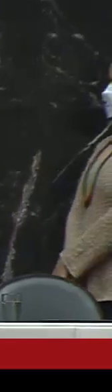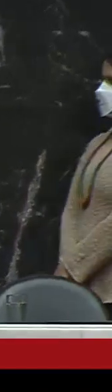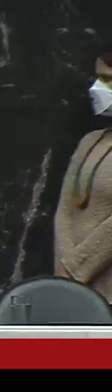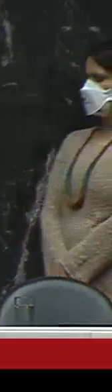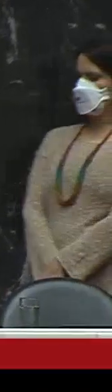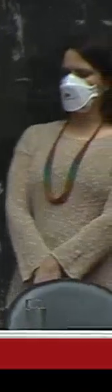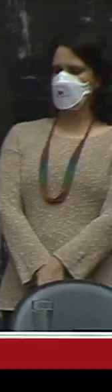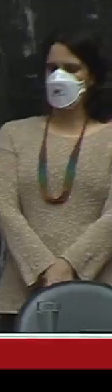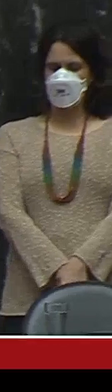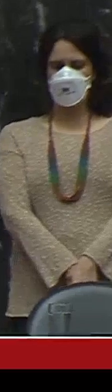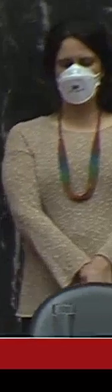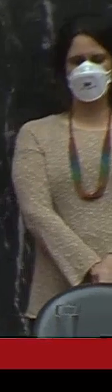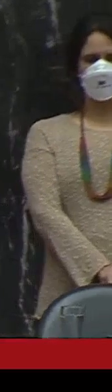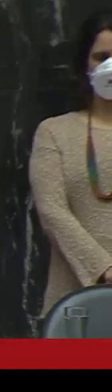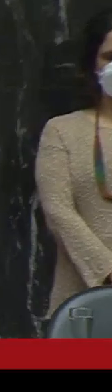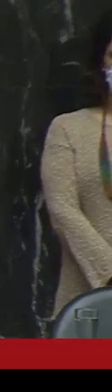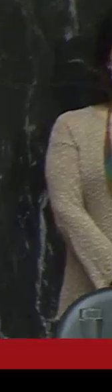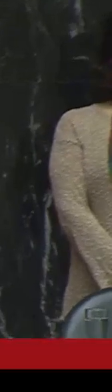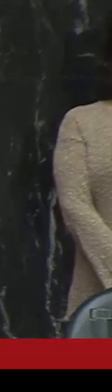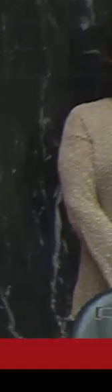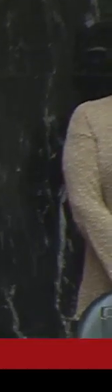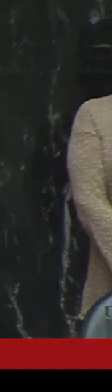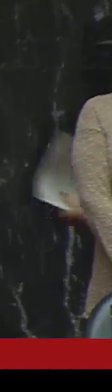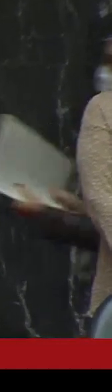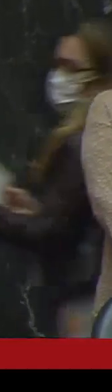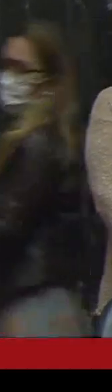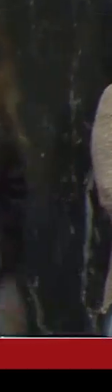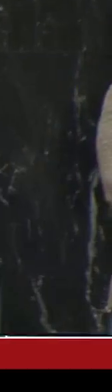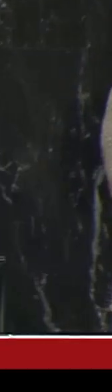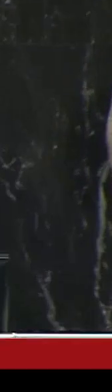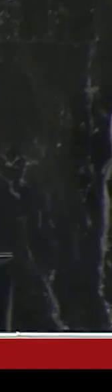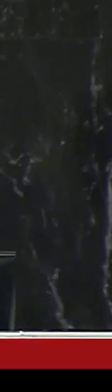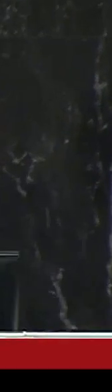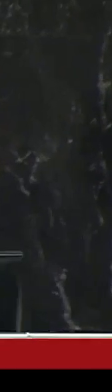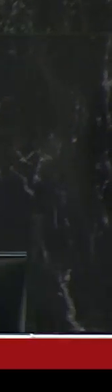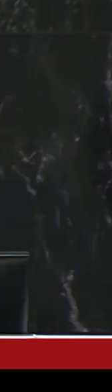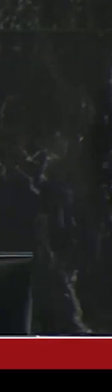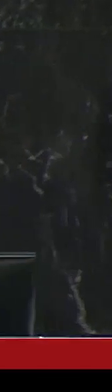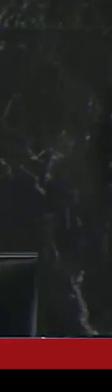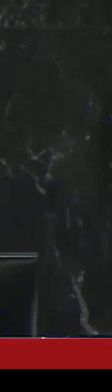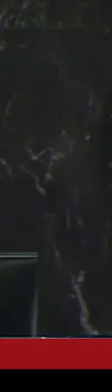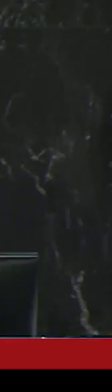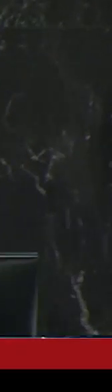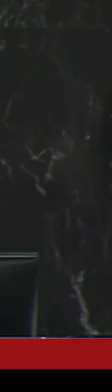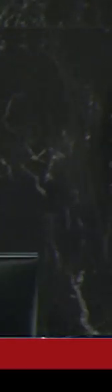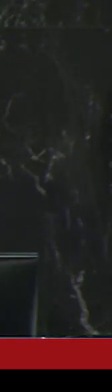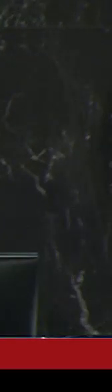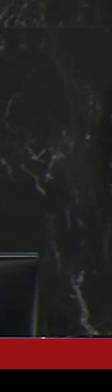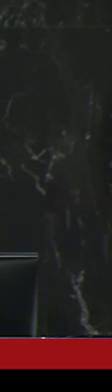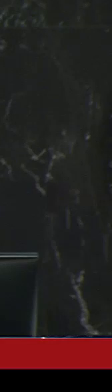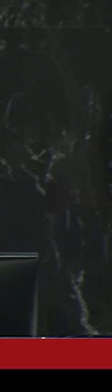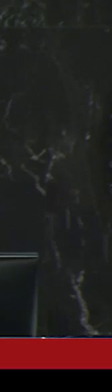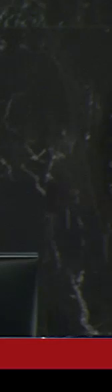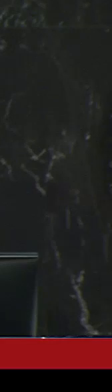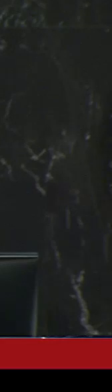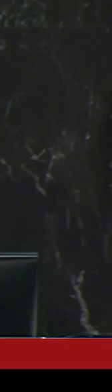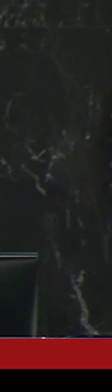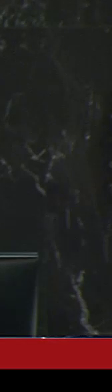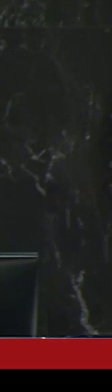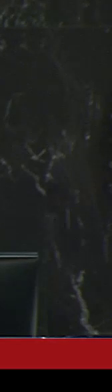Padre Pinheiro presente presente presente a presidência encerra a reunião e convoca os deputados e os deputados para